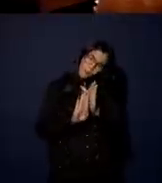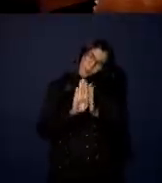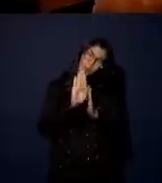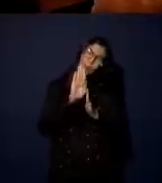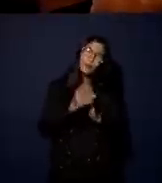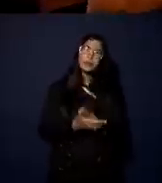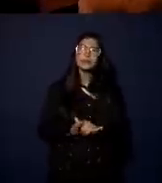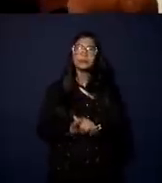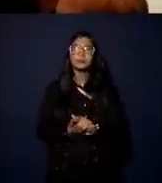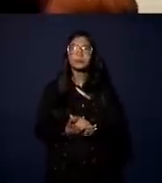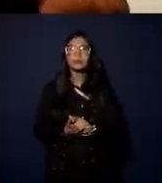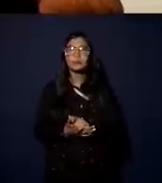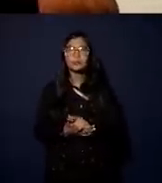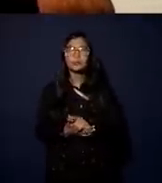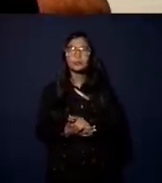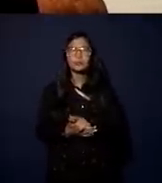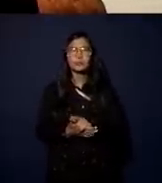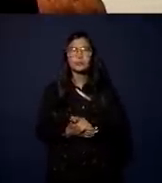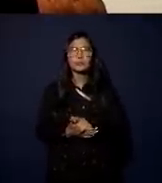isso